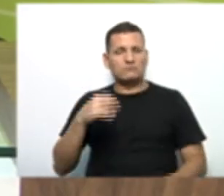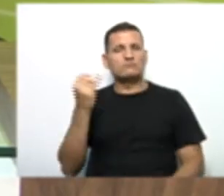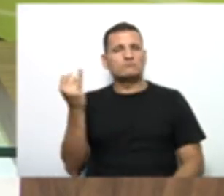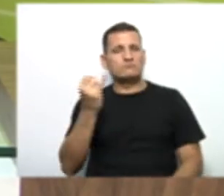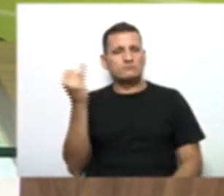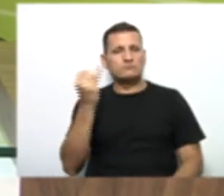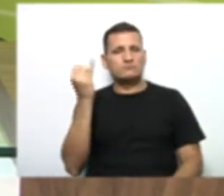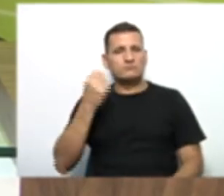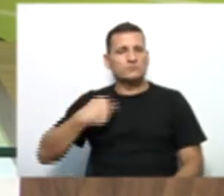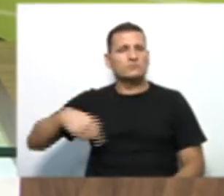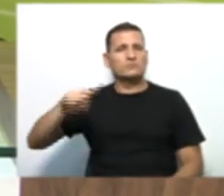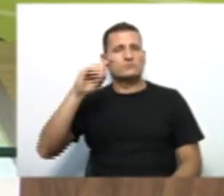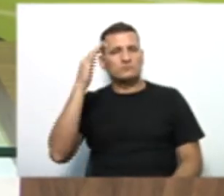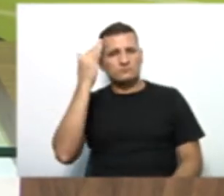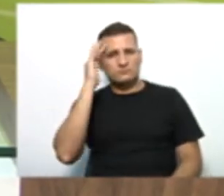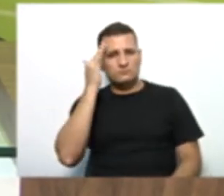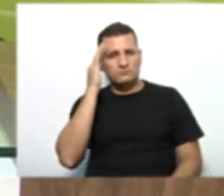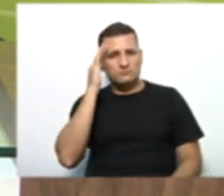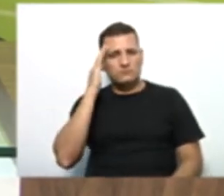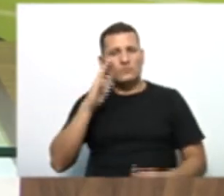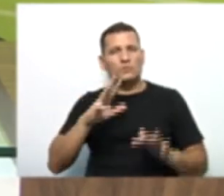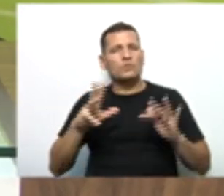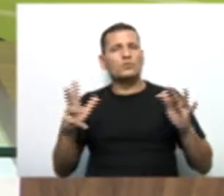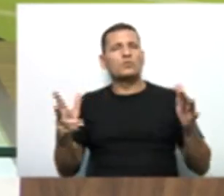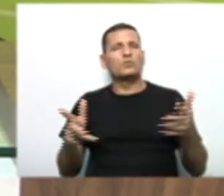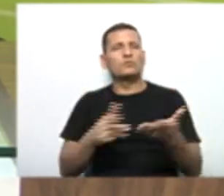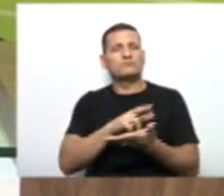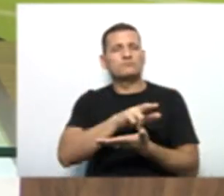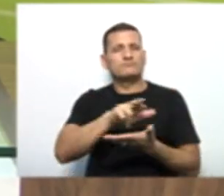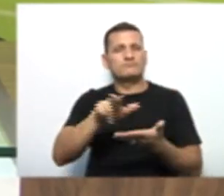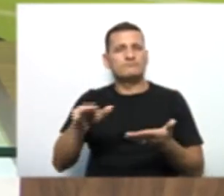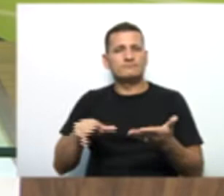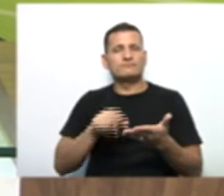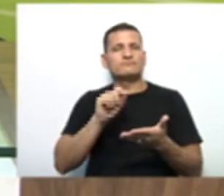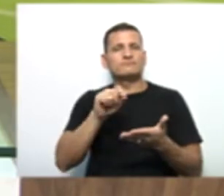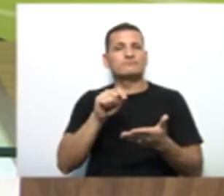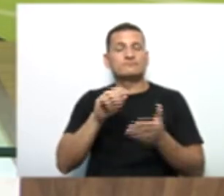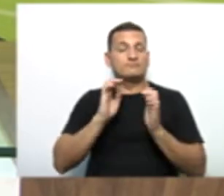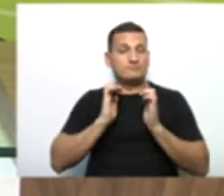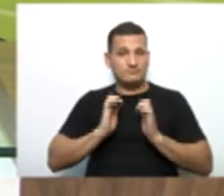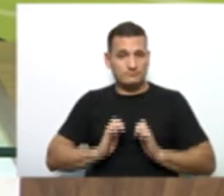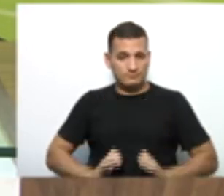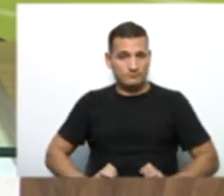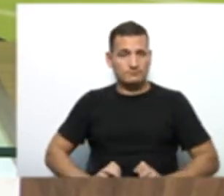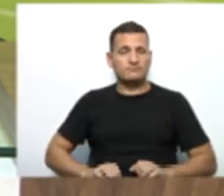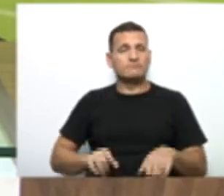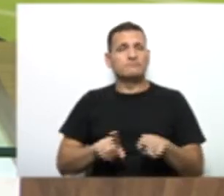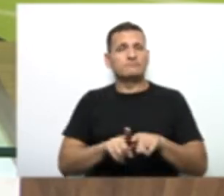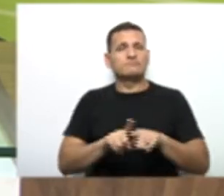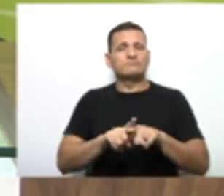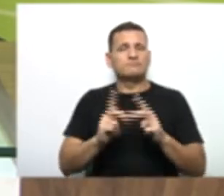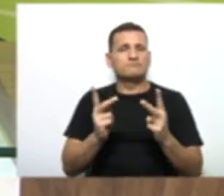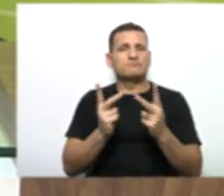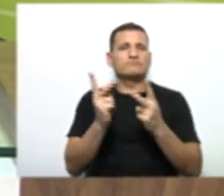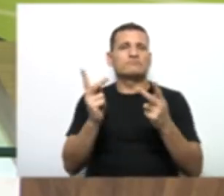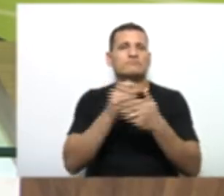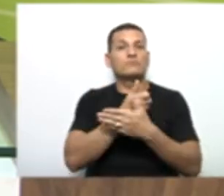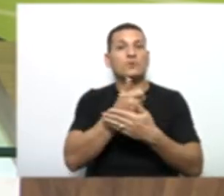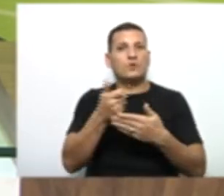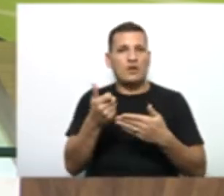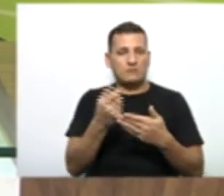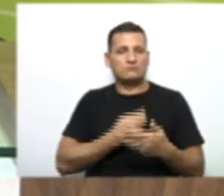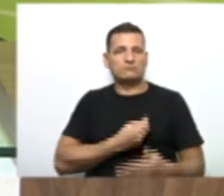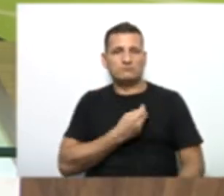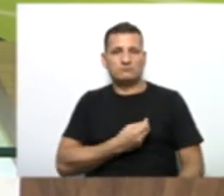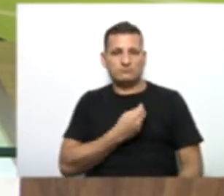nós compreendamos, né, todo esse conjunto de princípios éticos e de valores morais que regem a nossa vida.